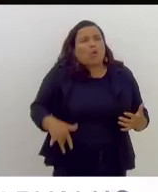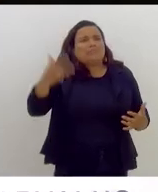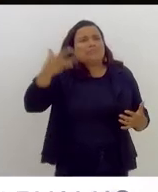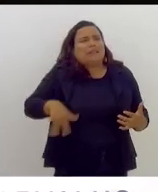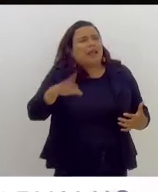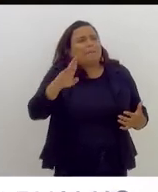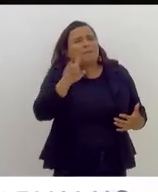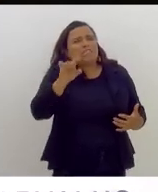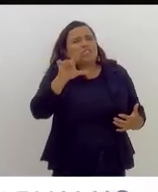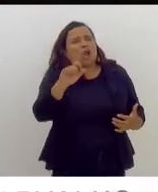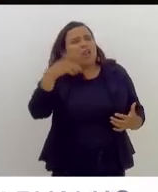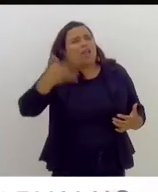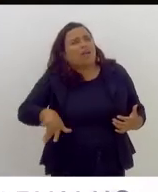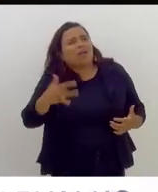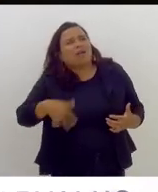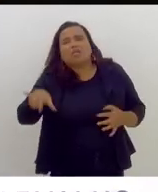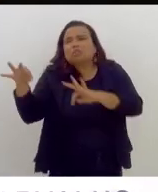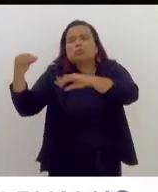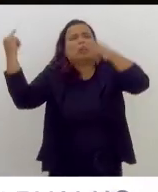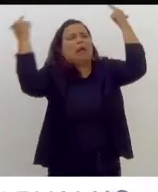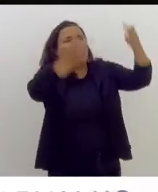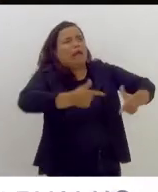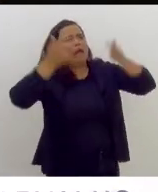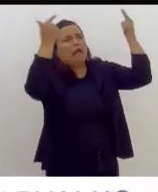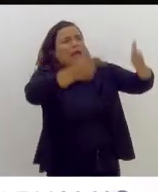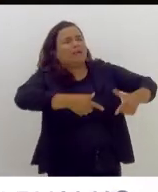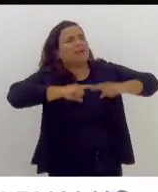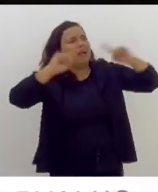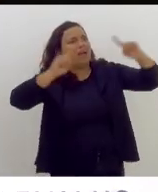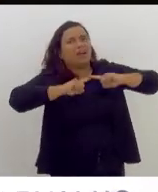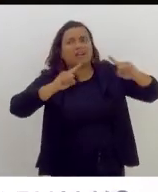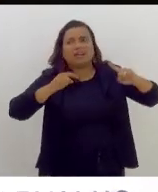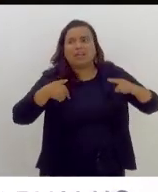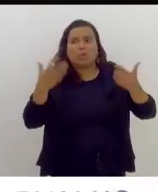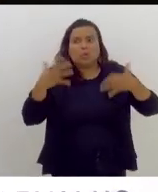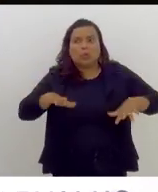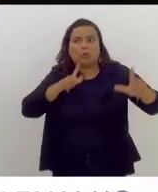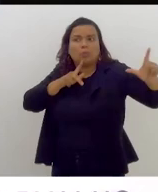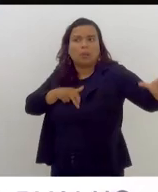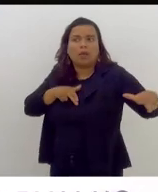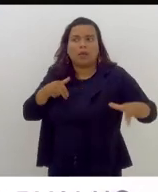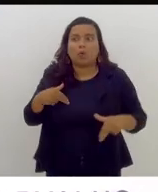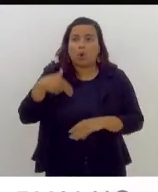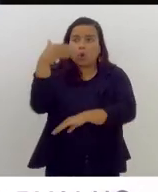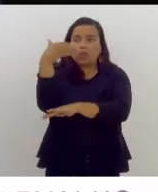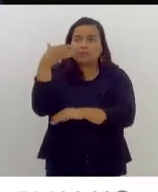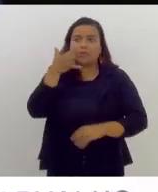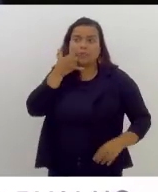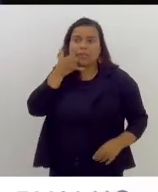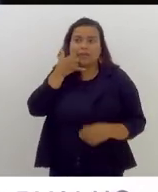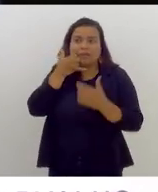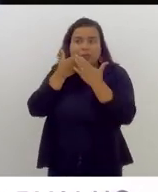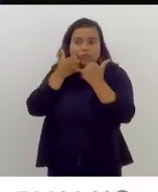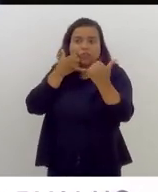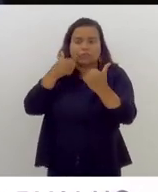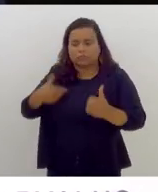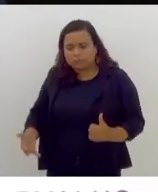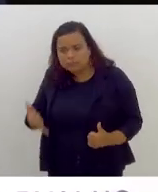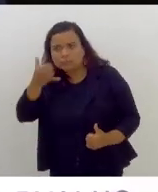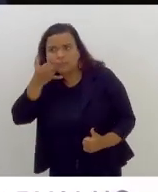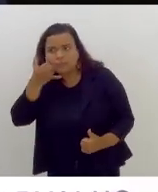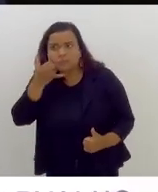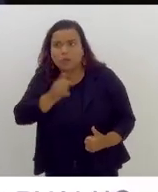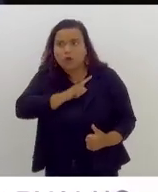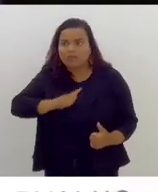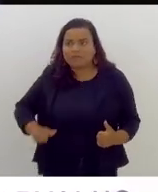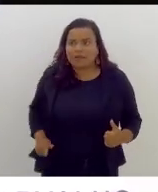dele. Imagina, né? Aí o telefone lá do meu hotel toca e a recepcionista diz, governador Brizola,